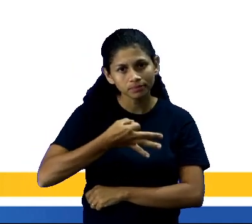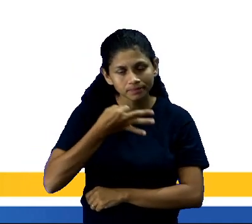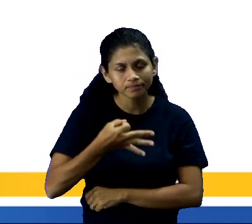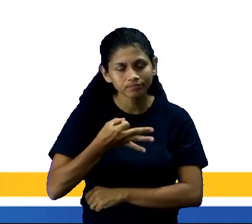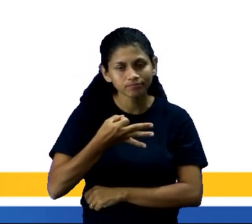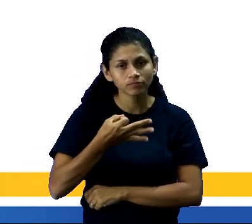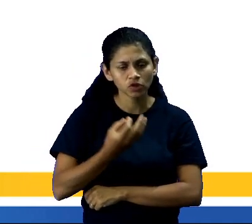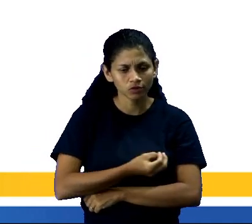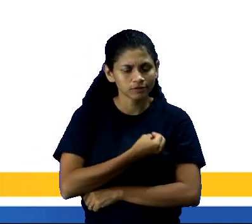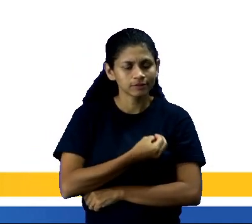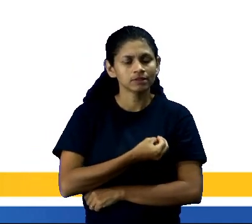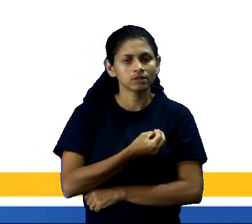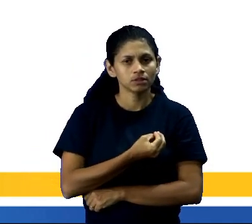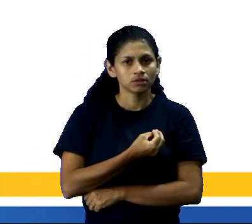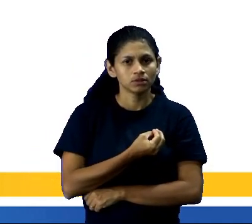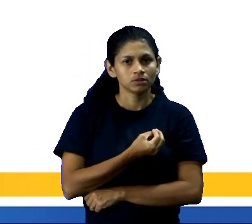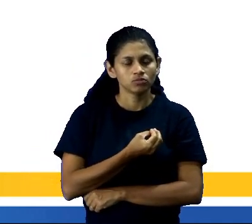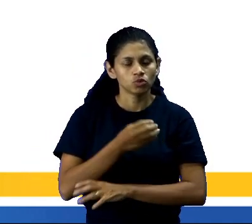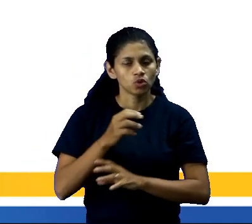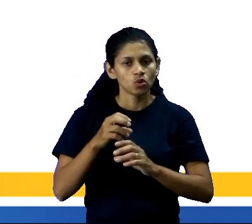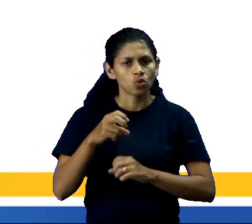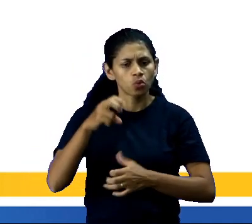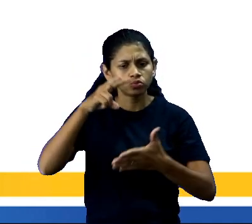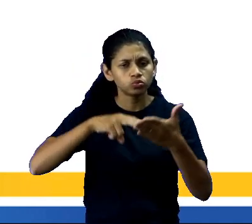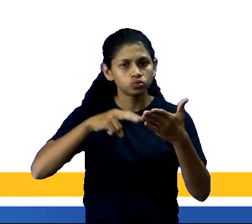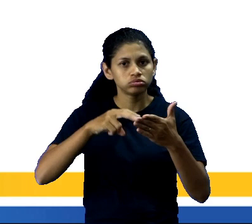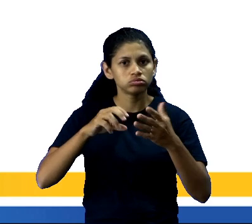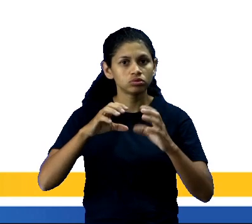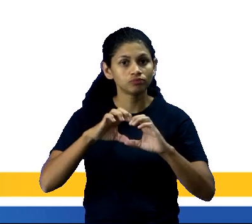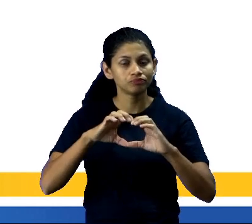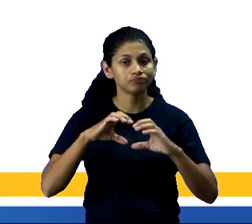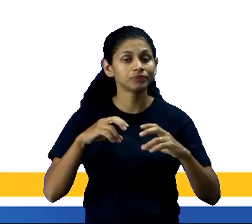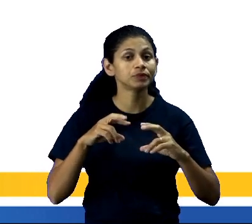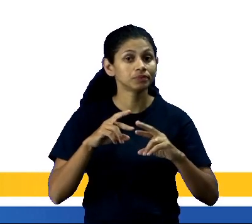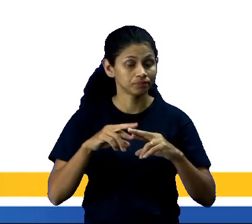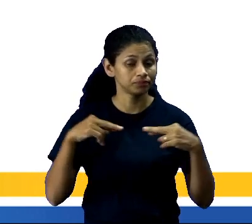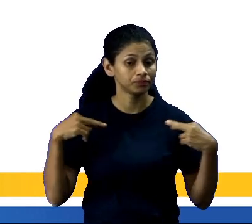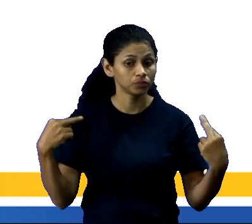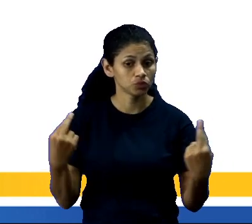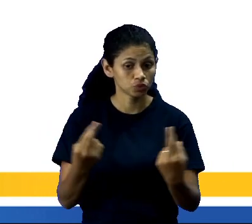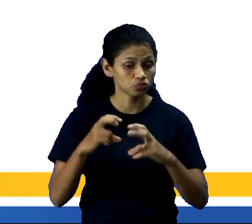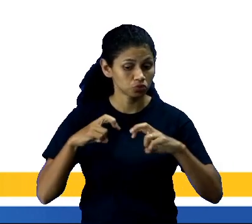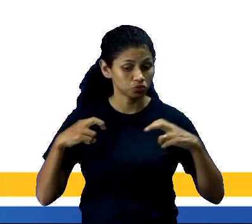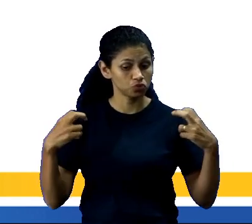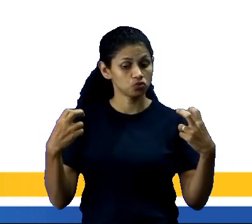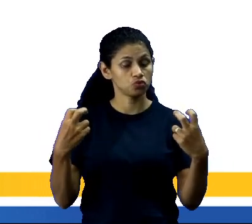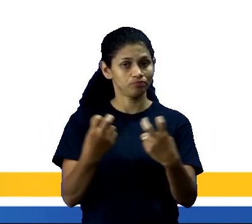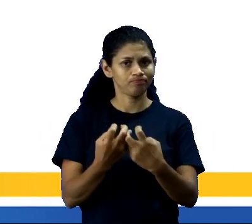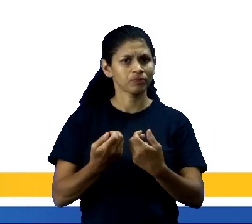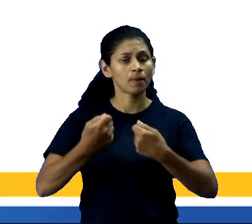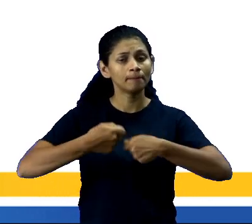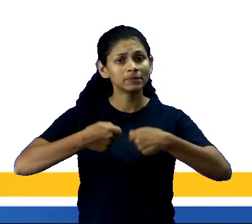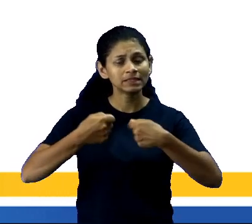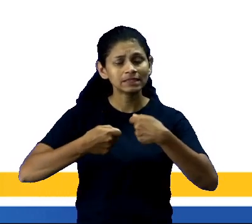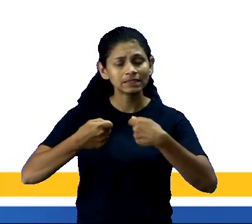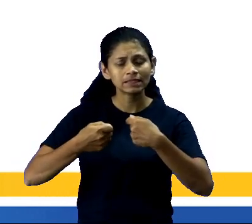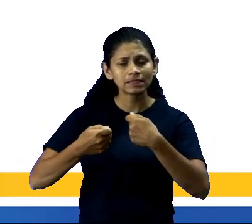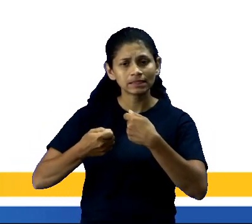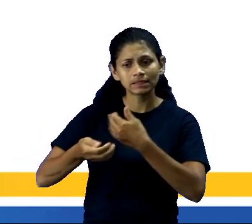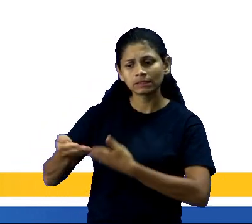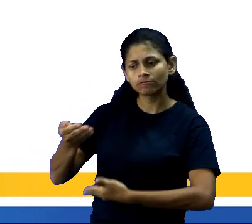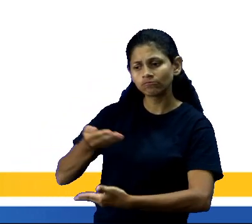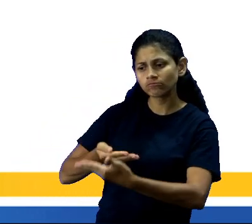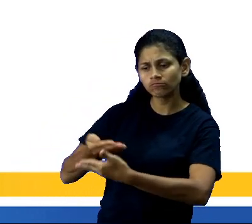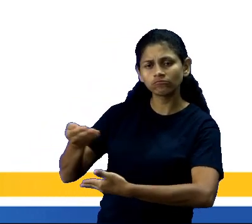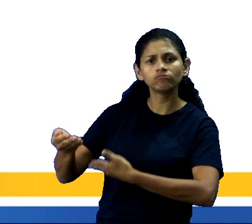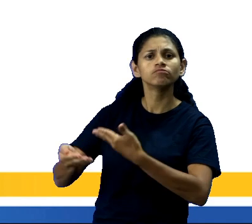e significado ao texto lido em grupo. Ou seja, gente, não basta só ler. É preciso comentar com o outro que está lendo